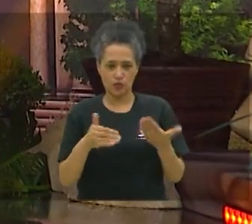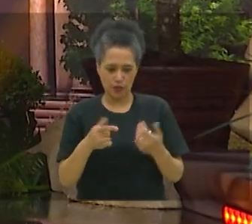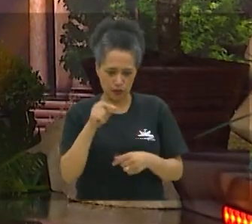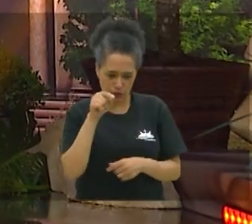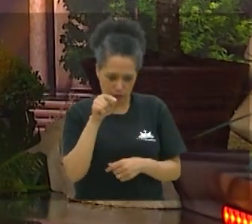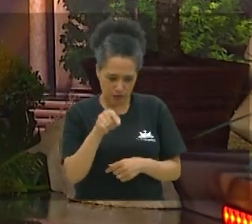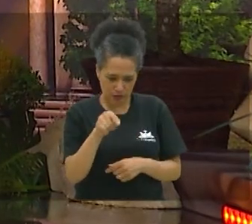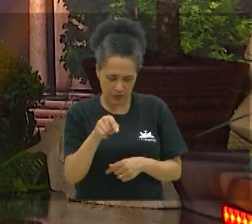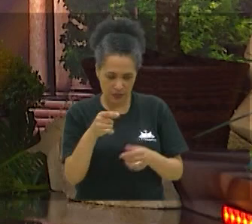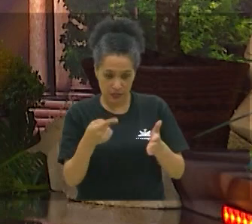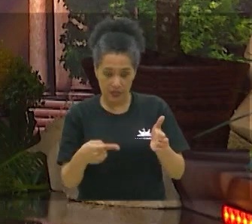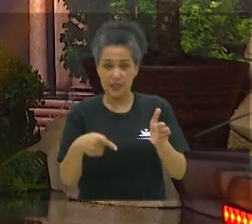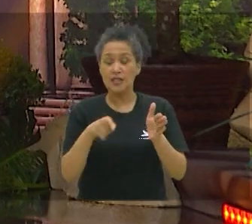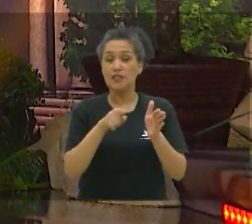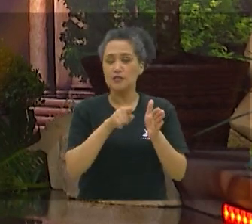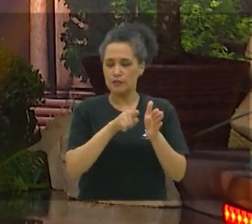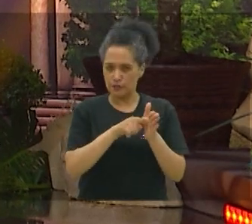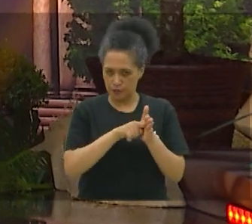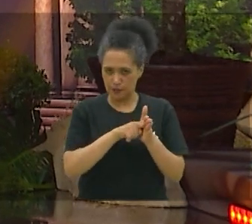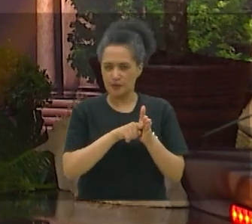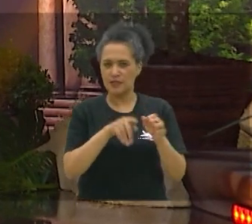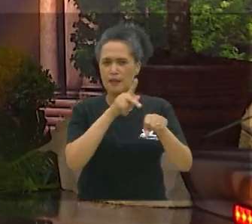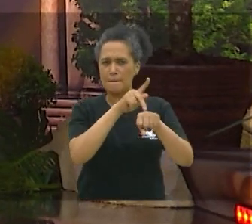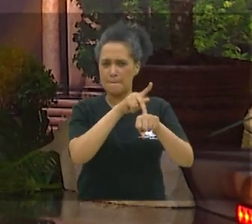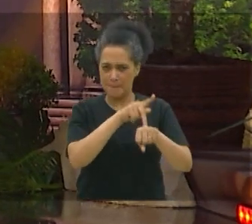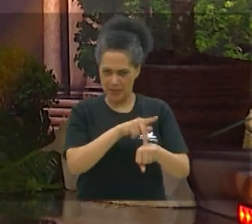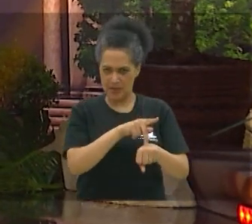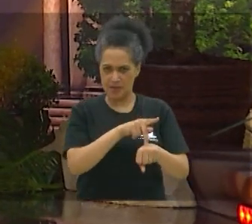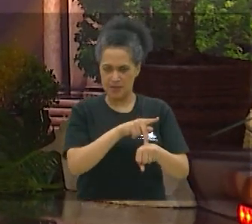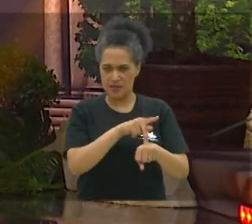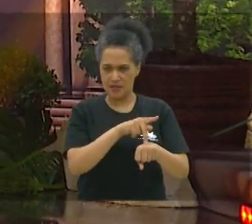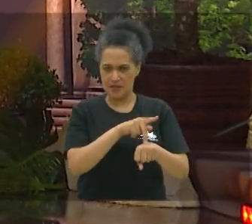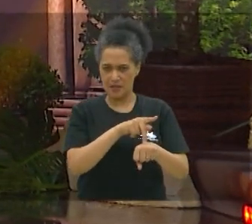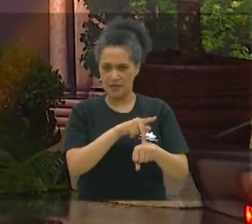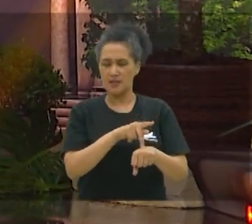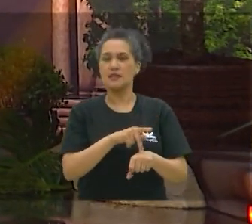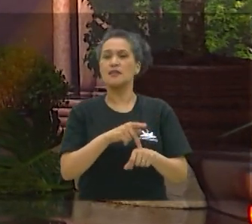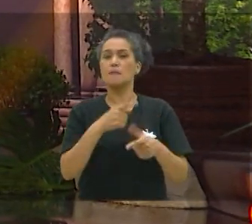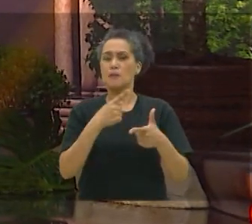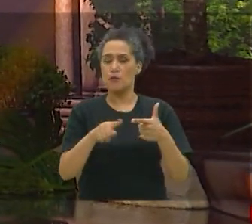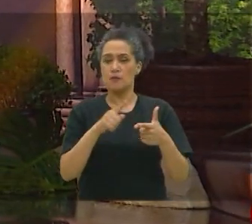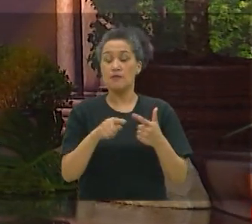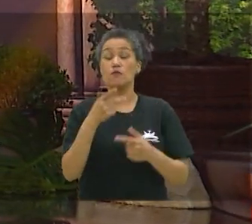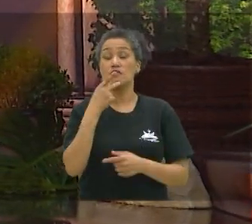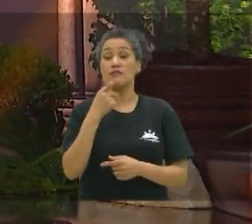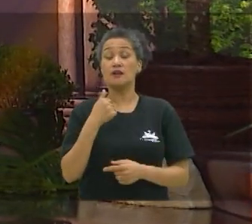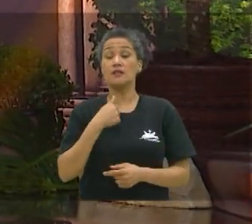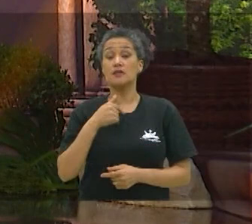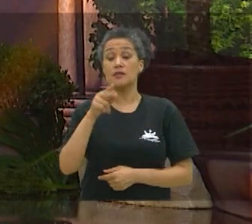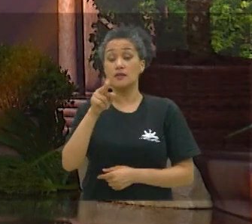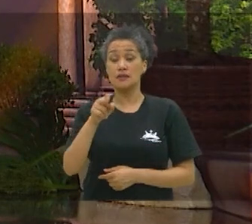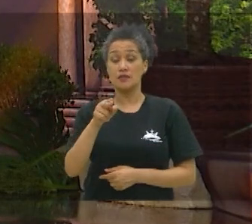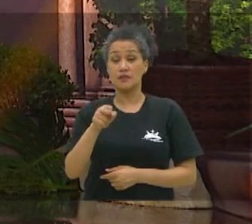voltar para sua paróquia e o padre criar algum problema, diga: foi o Papa que batizou.